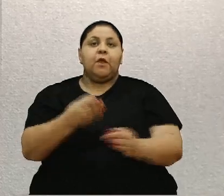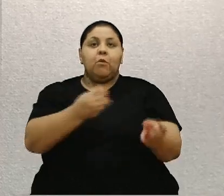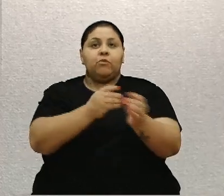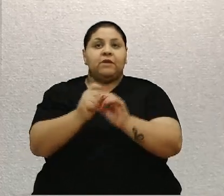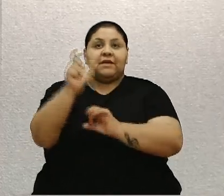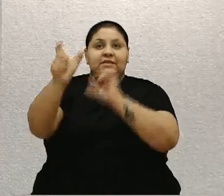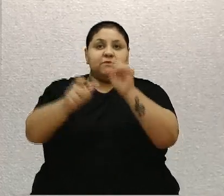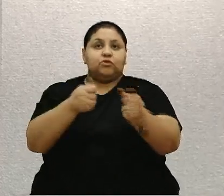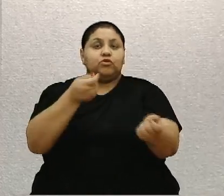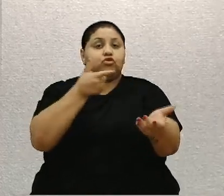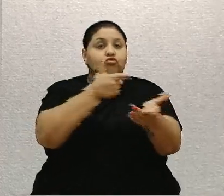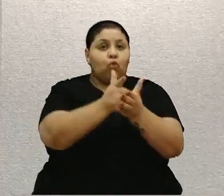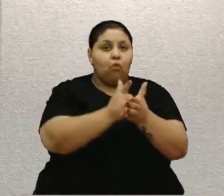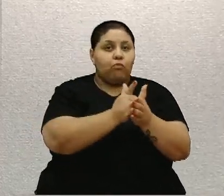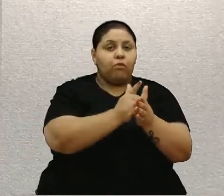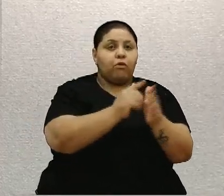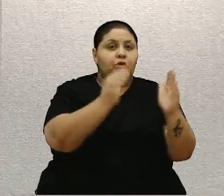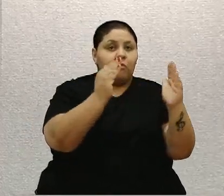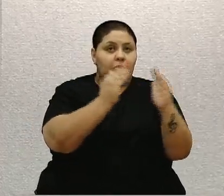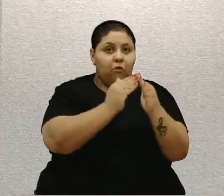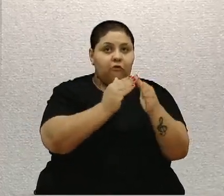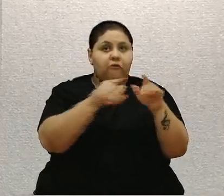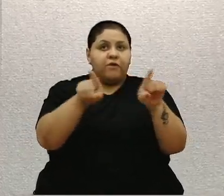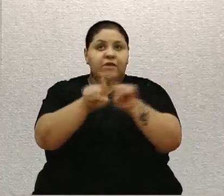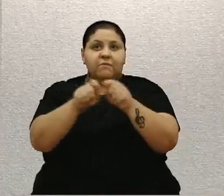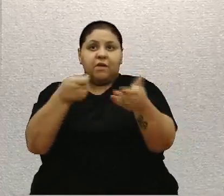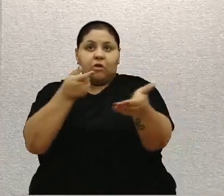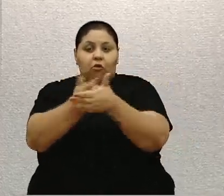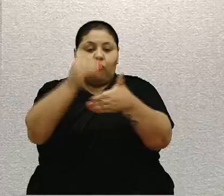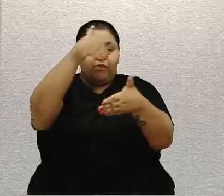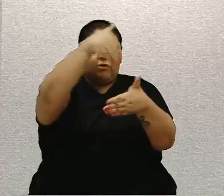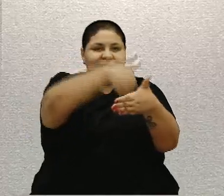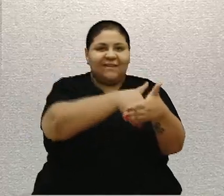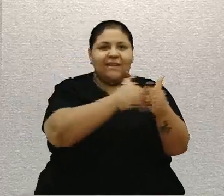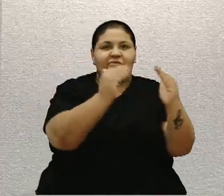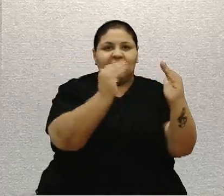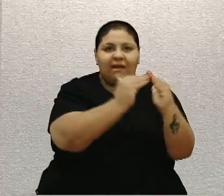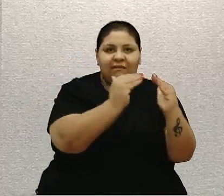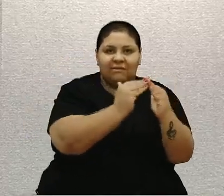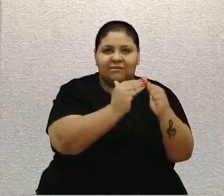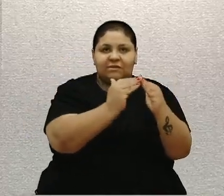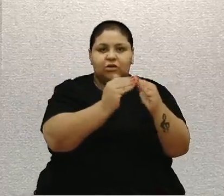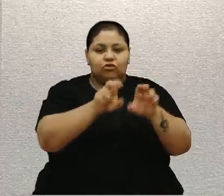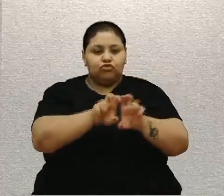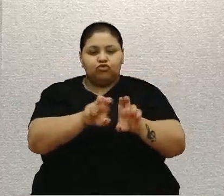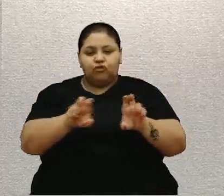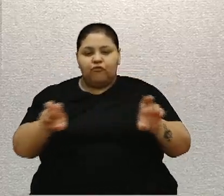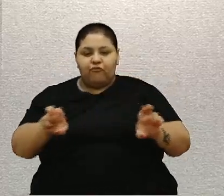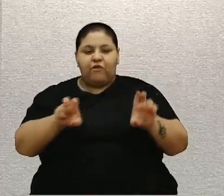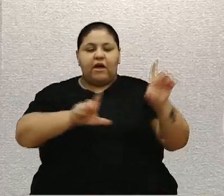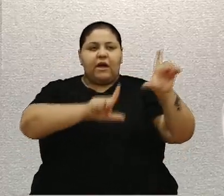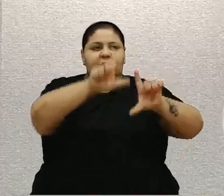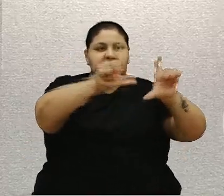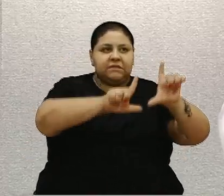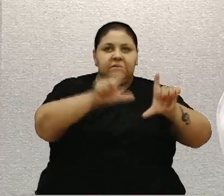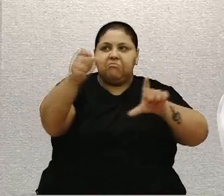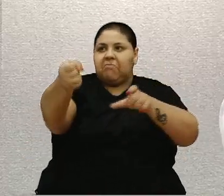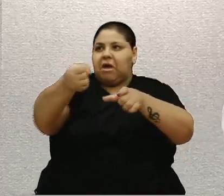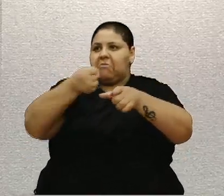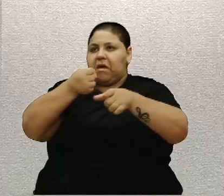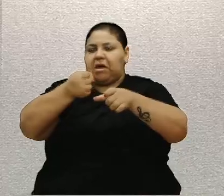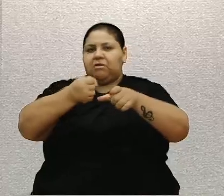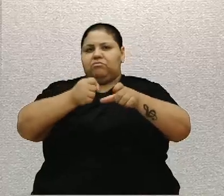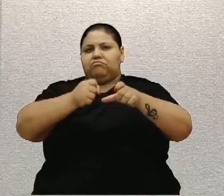compram os bens juntos que estão no imóvel. Então vem o sofá, vem a cozinha, vem a TV, às vezes vem armário, vem